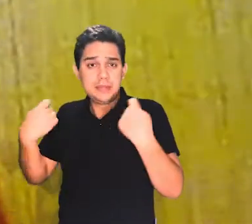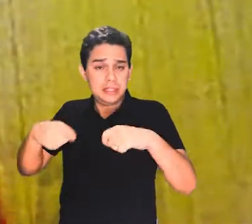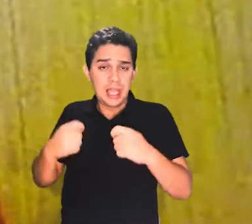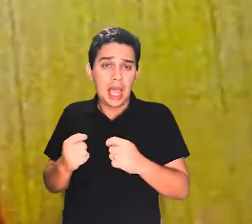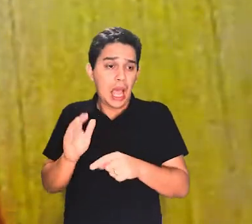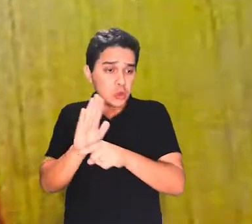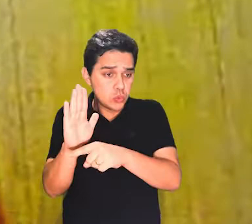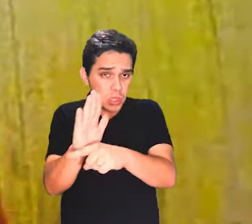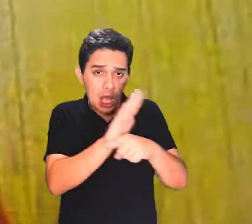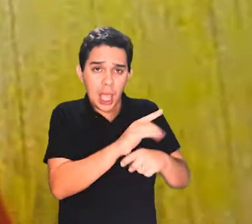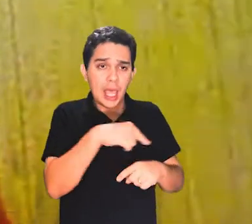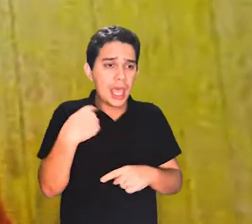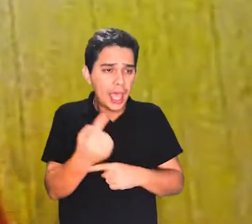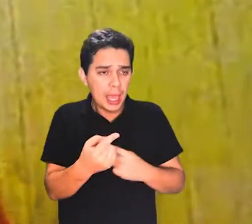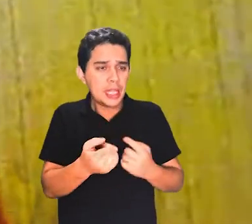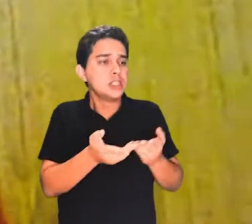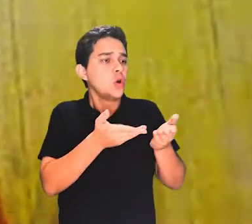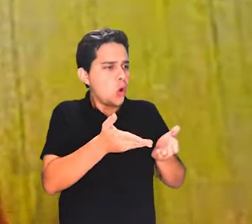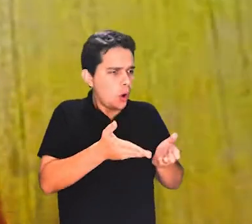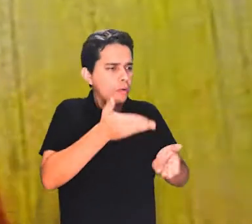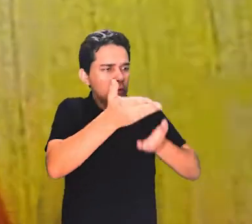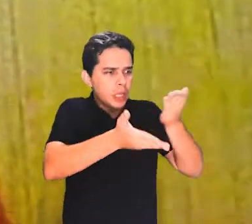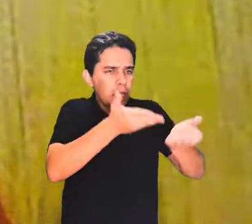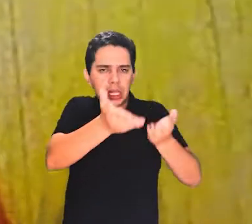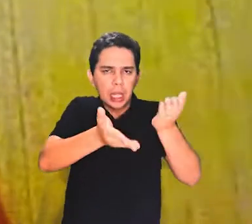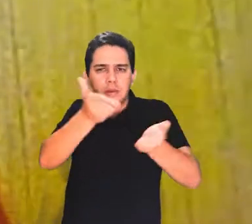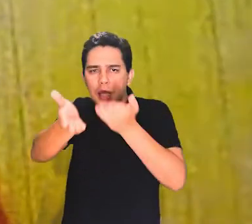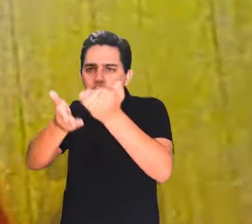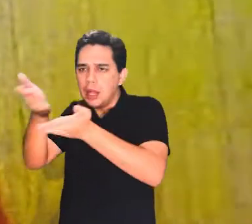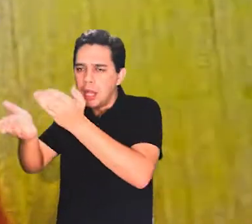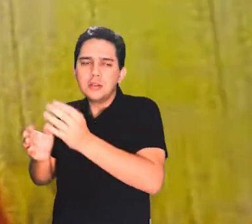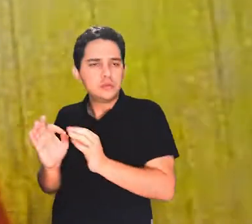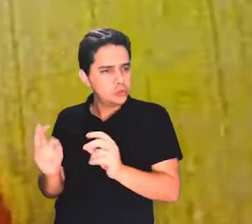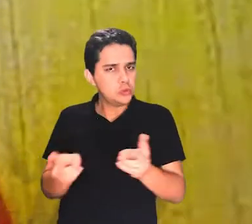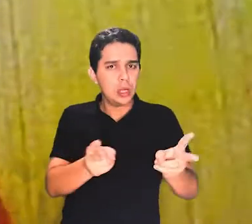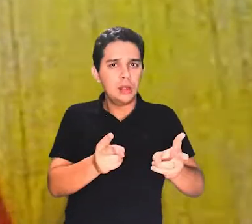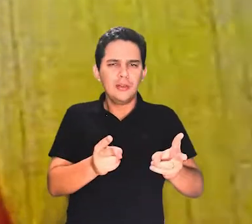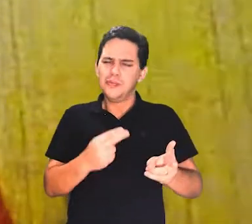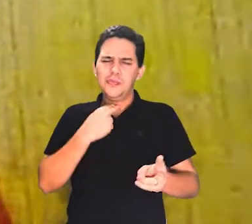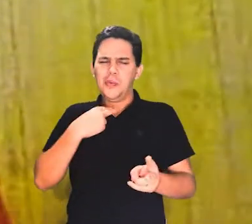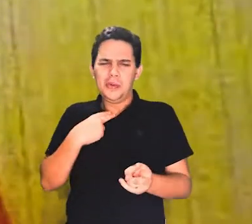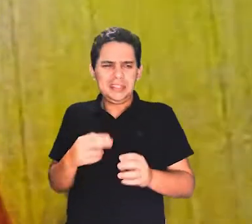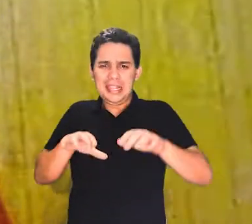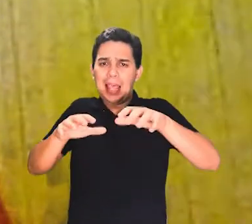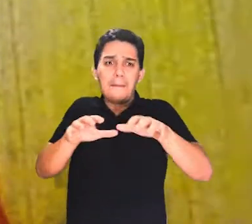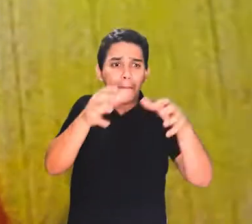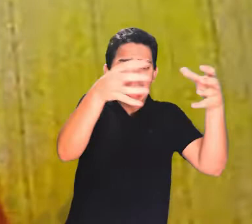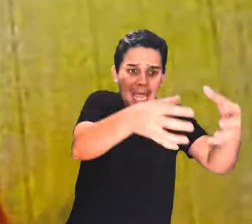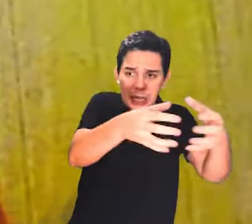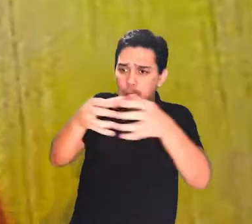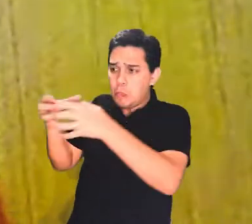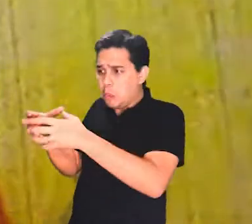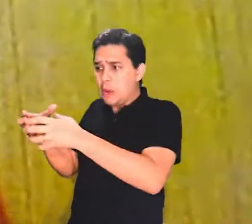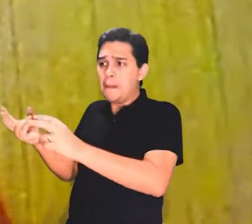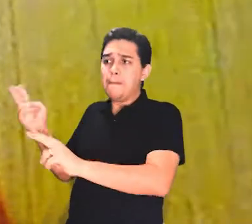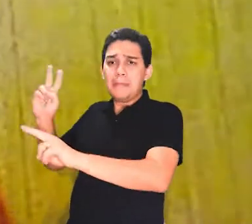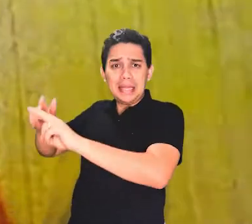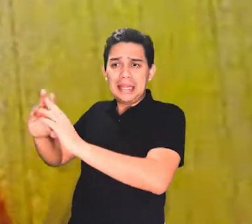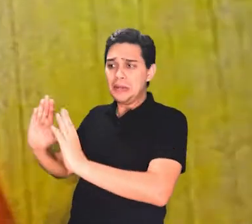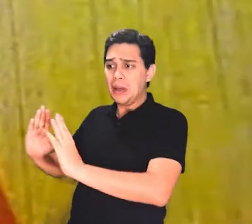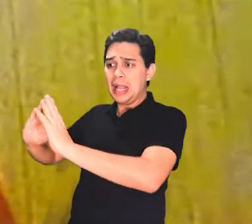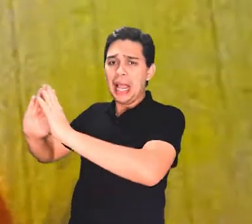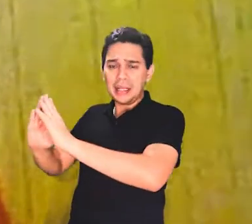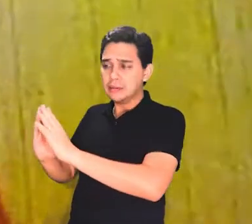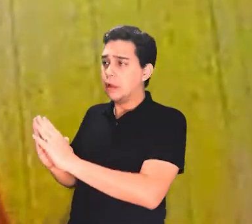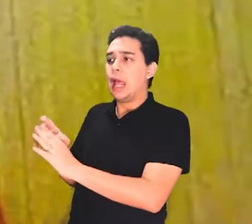não alijados do convívio social e da participação social. Então, isso já é trabalhado há muito tempo, inclusive o Estado do Rio de